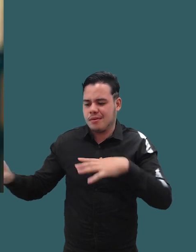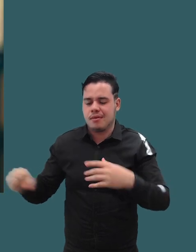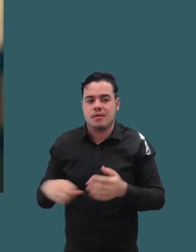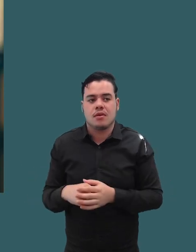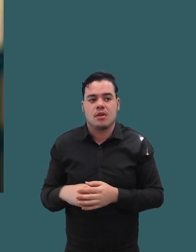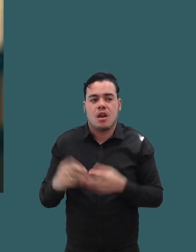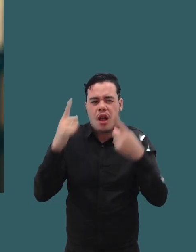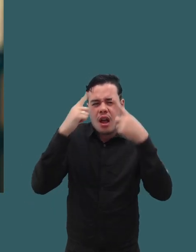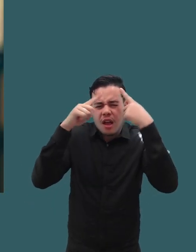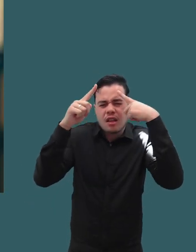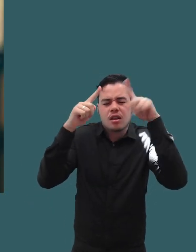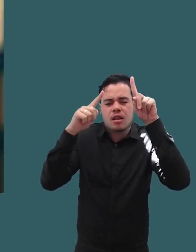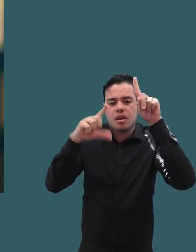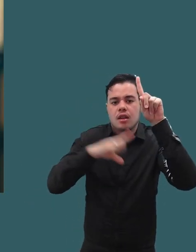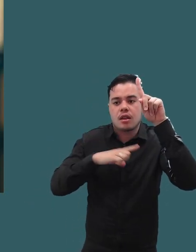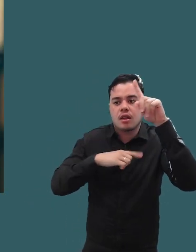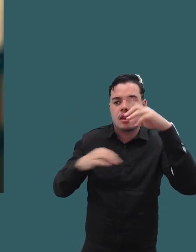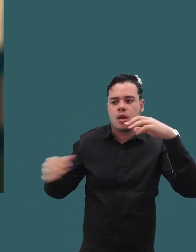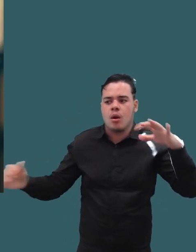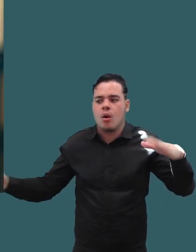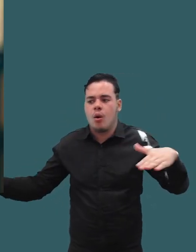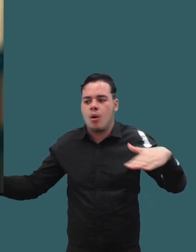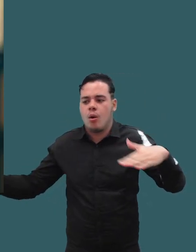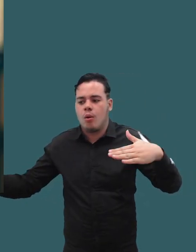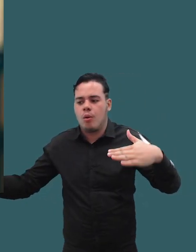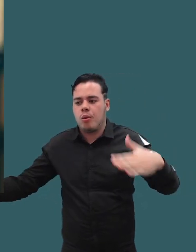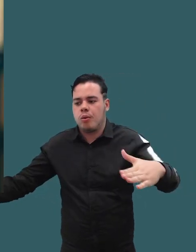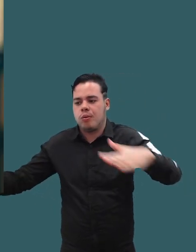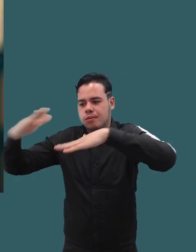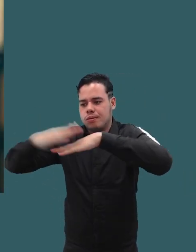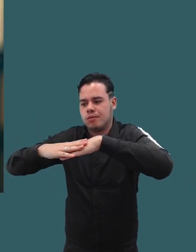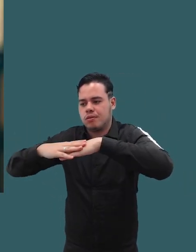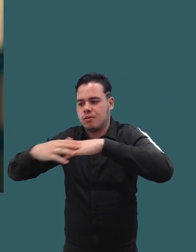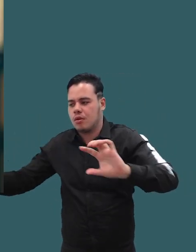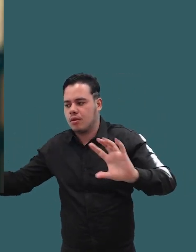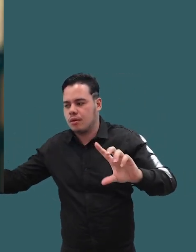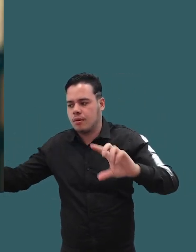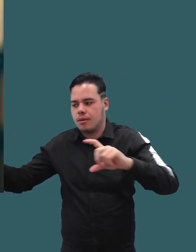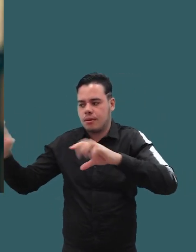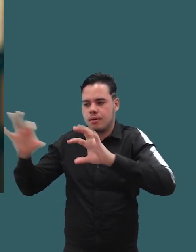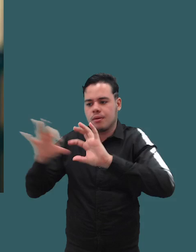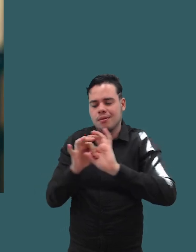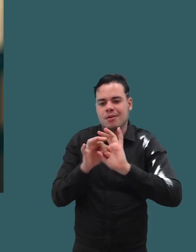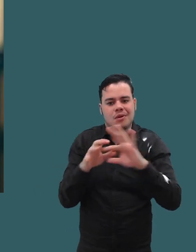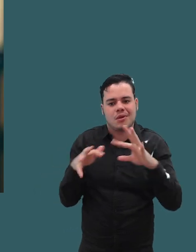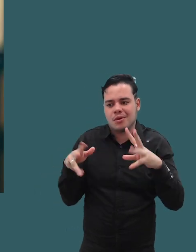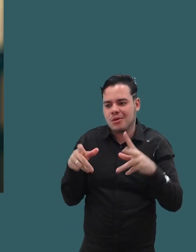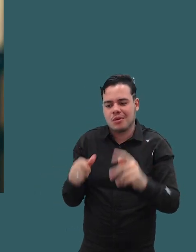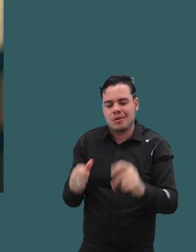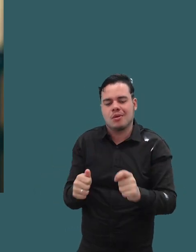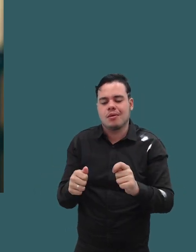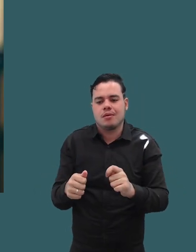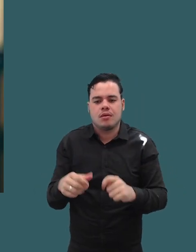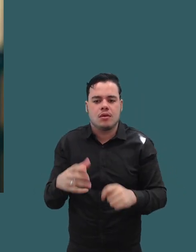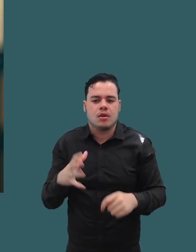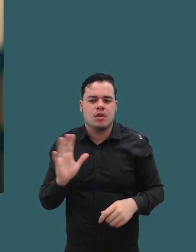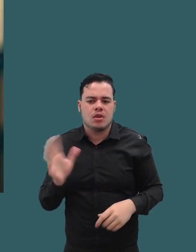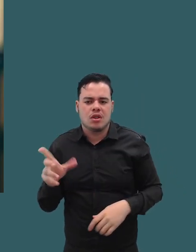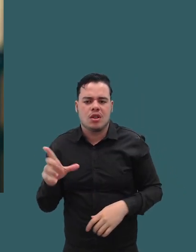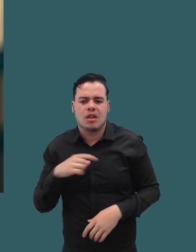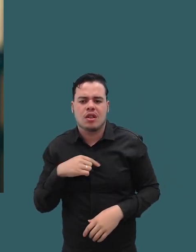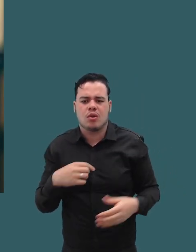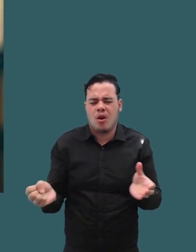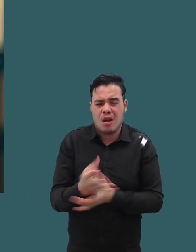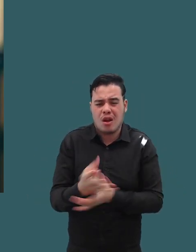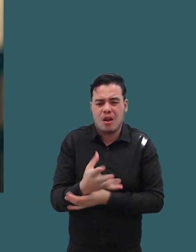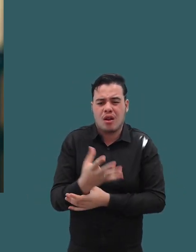ideia é fazer com que haja essa ponte. Estamos criando já o registro dos vários portais, mas a gente vai ter um